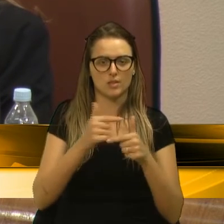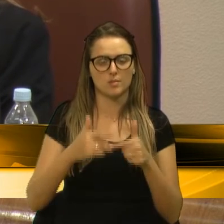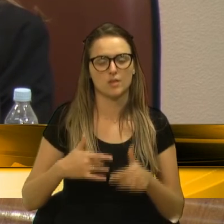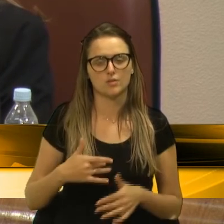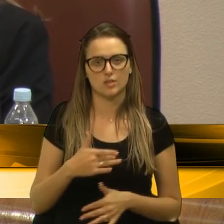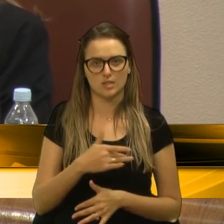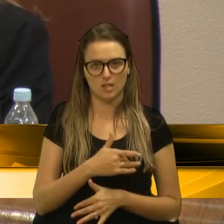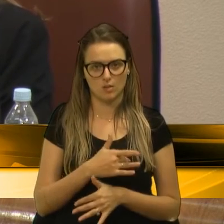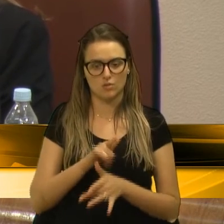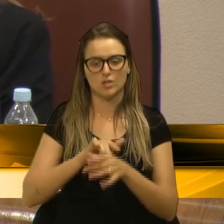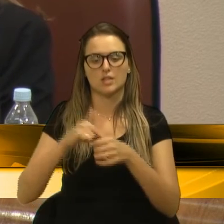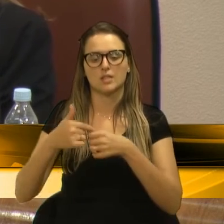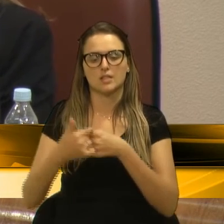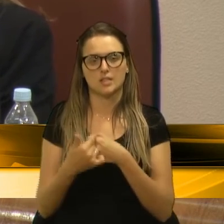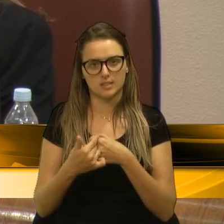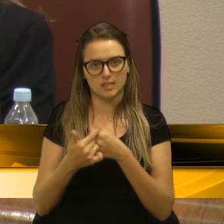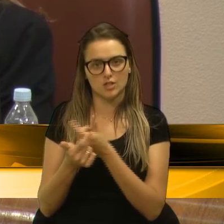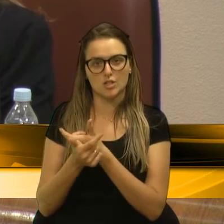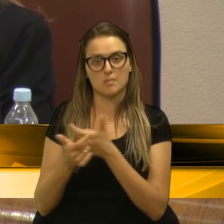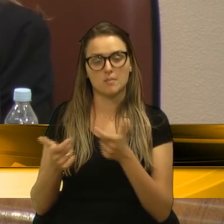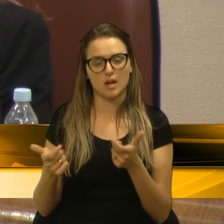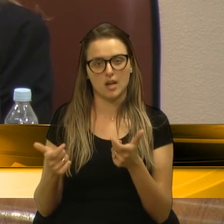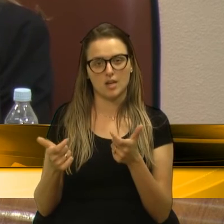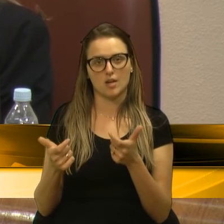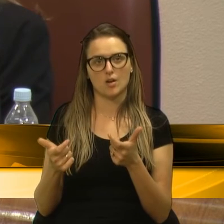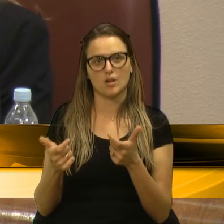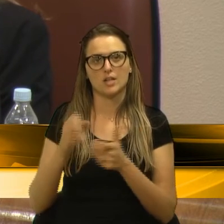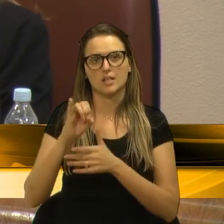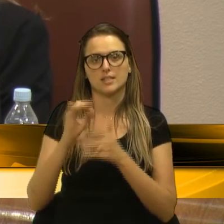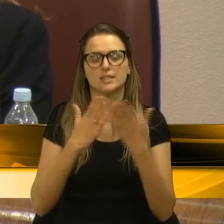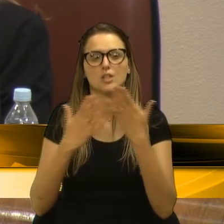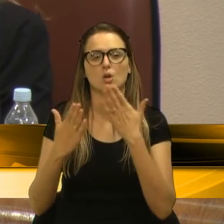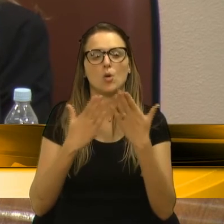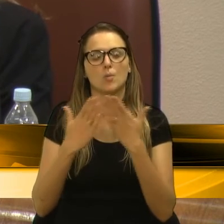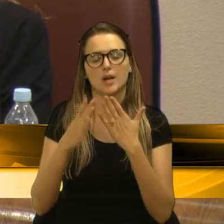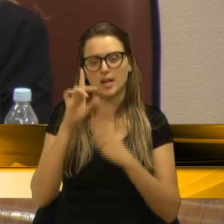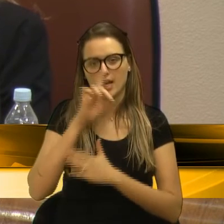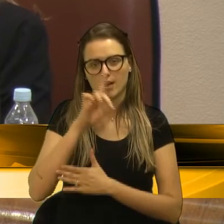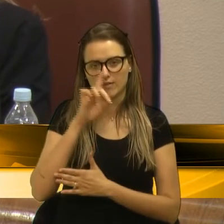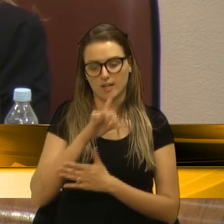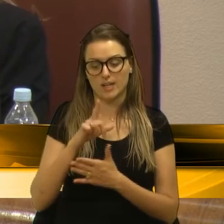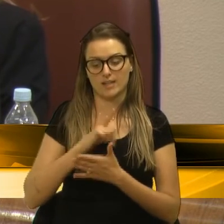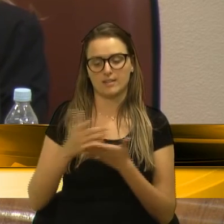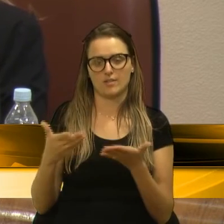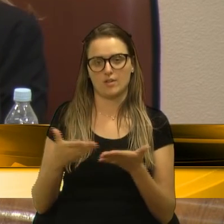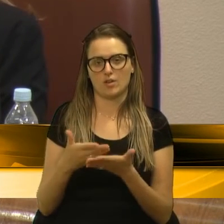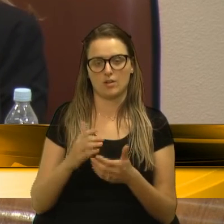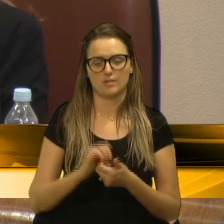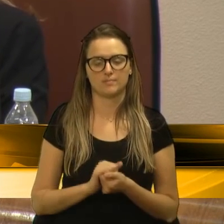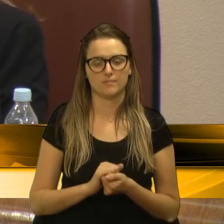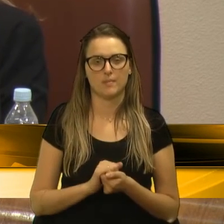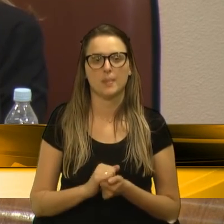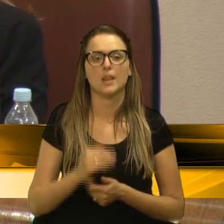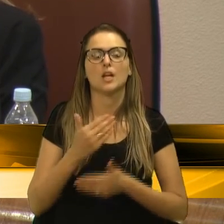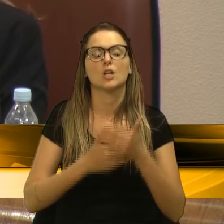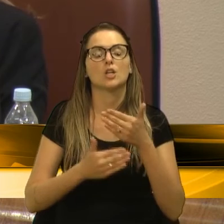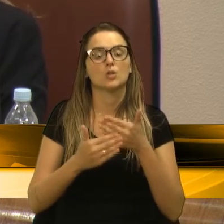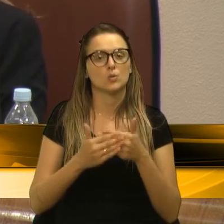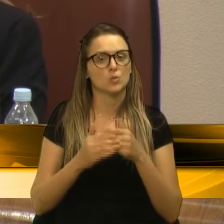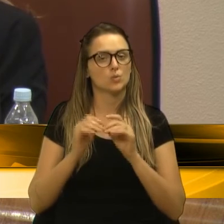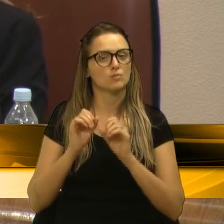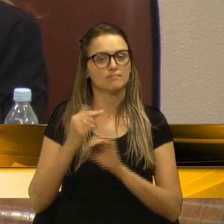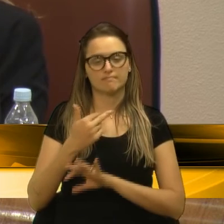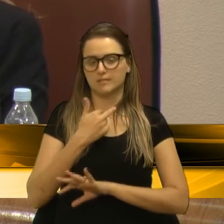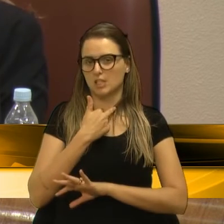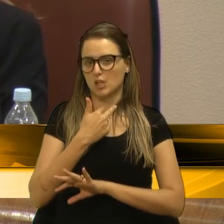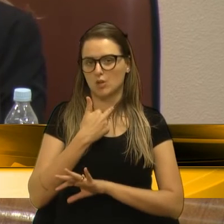saúde no município em maior monta, se comparado à falha aqui abordada. Esta questão, portanto, não pode ser